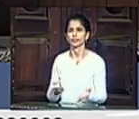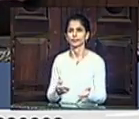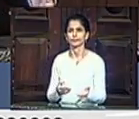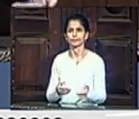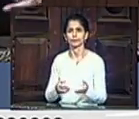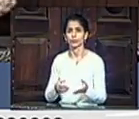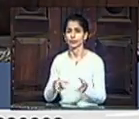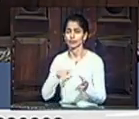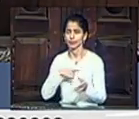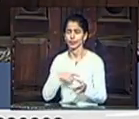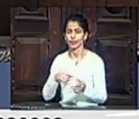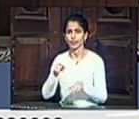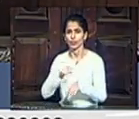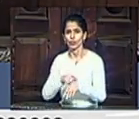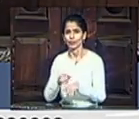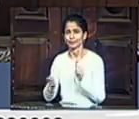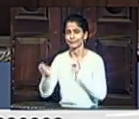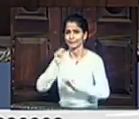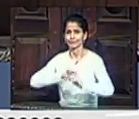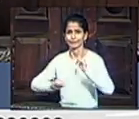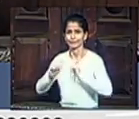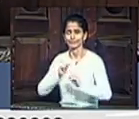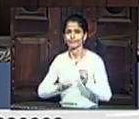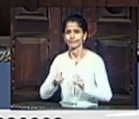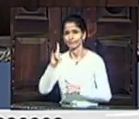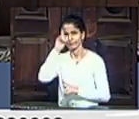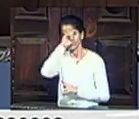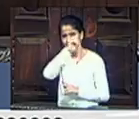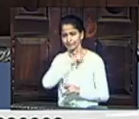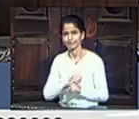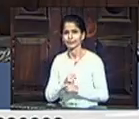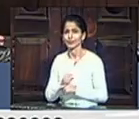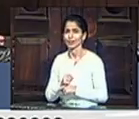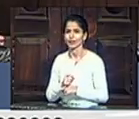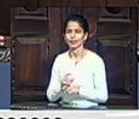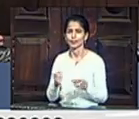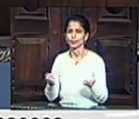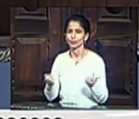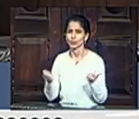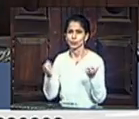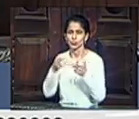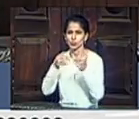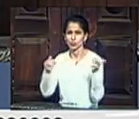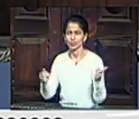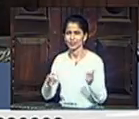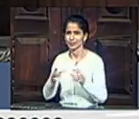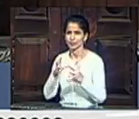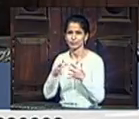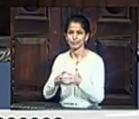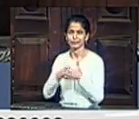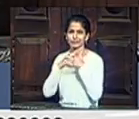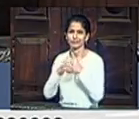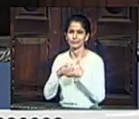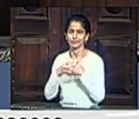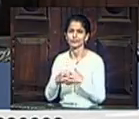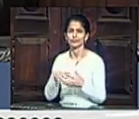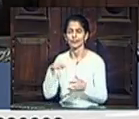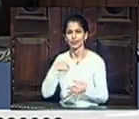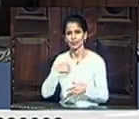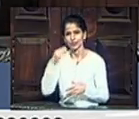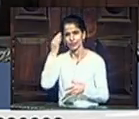do momento econômico, diante da complexidade política que nós vivemos, eu